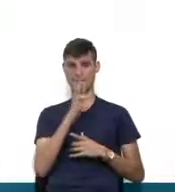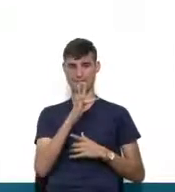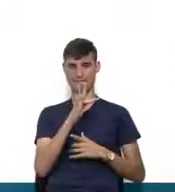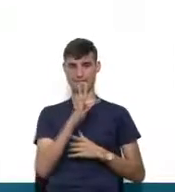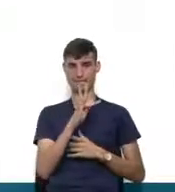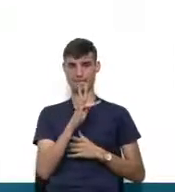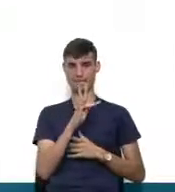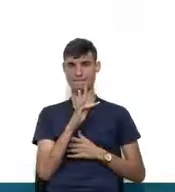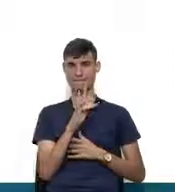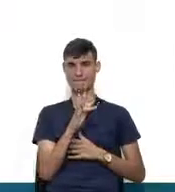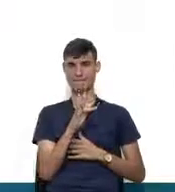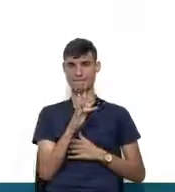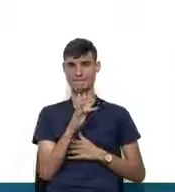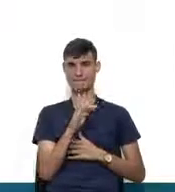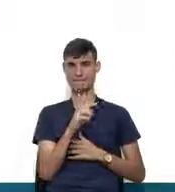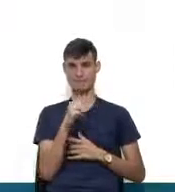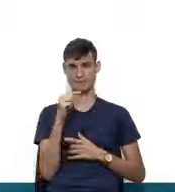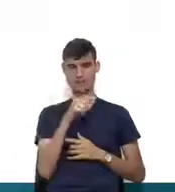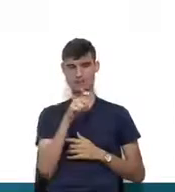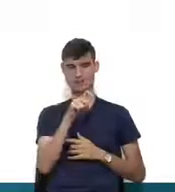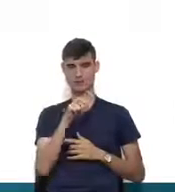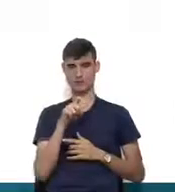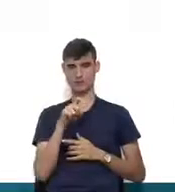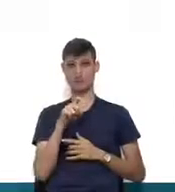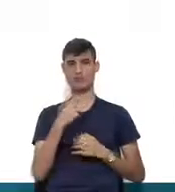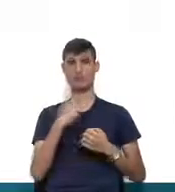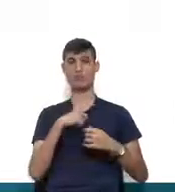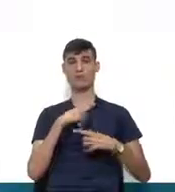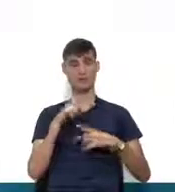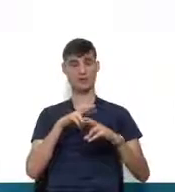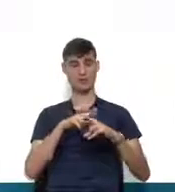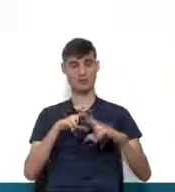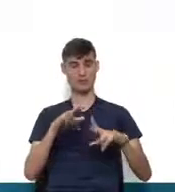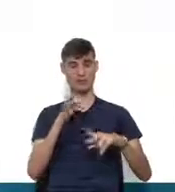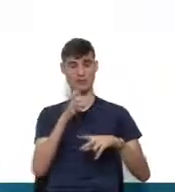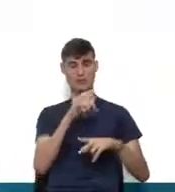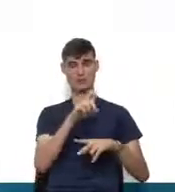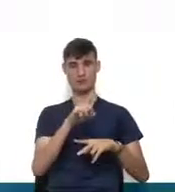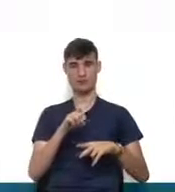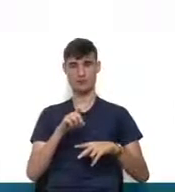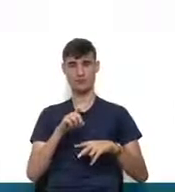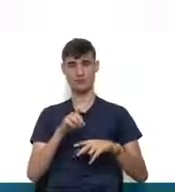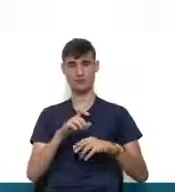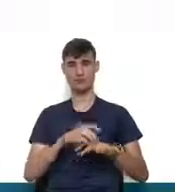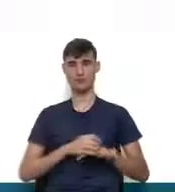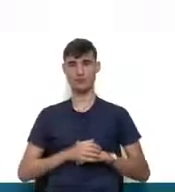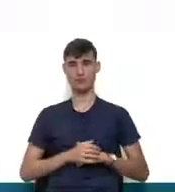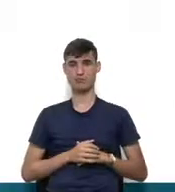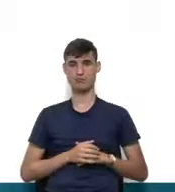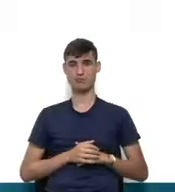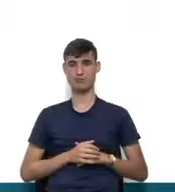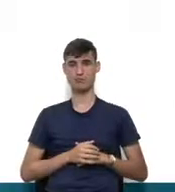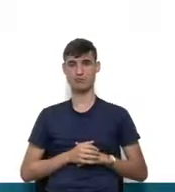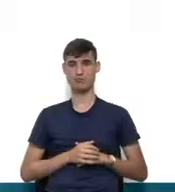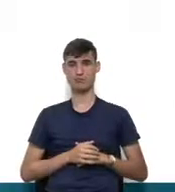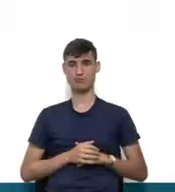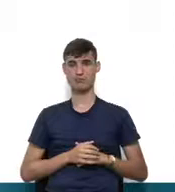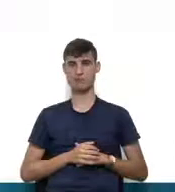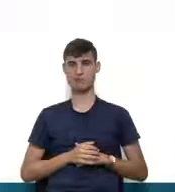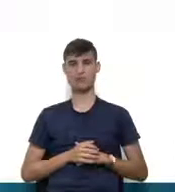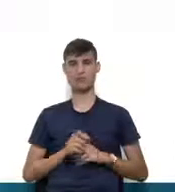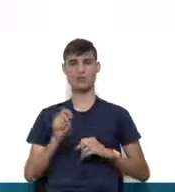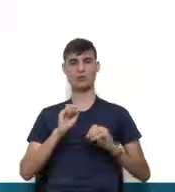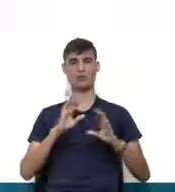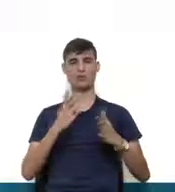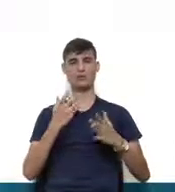f de menos x tem que ser igual ao f de x, deixa eu só apagar. O que